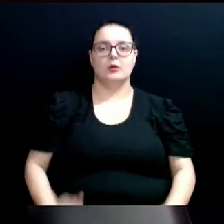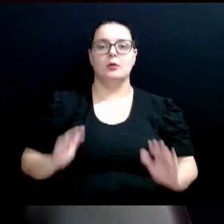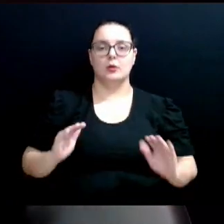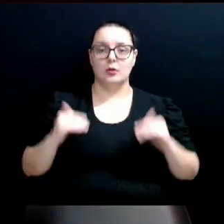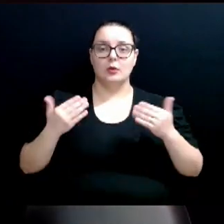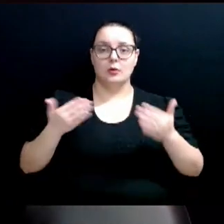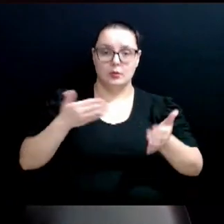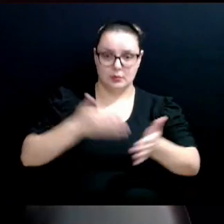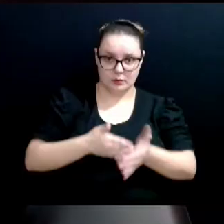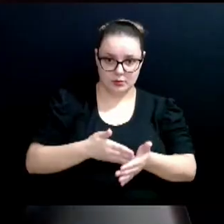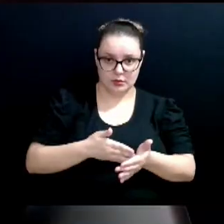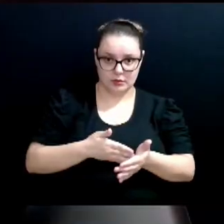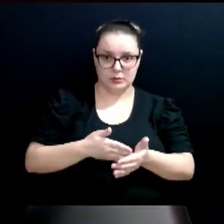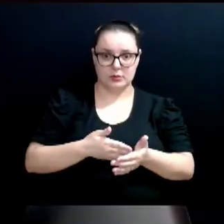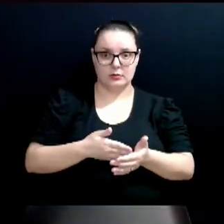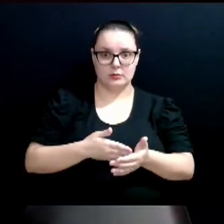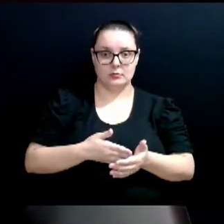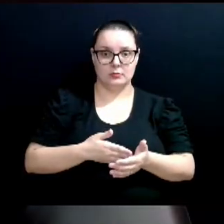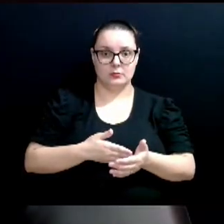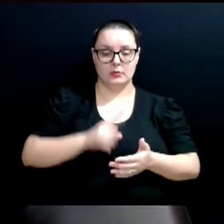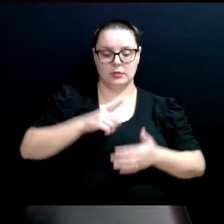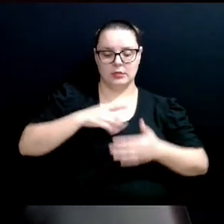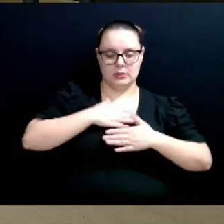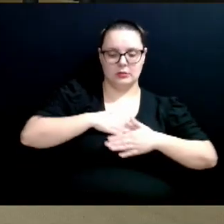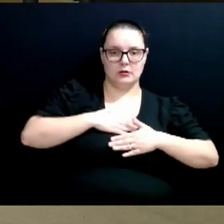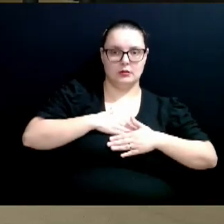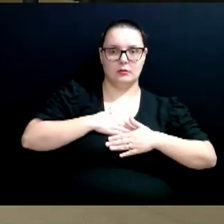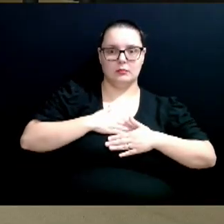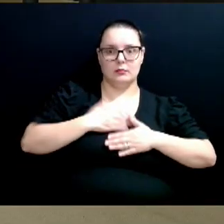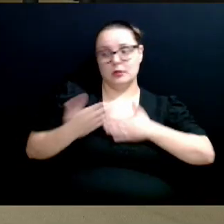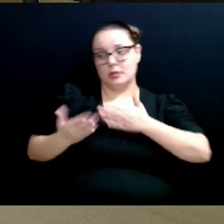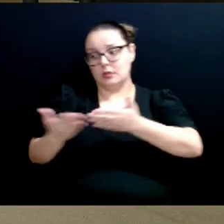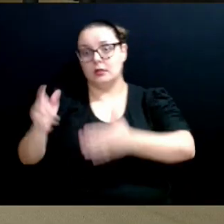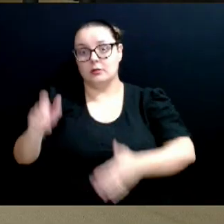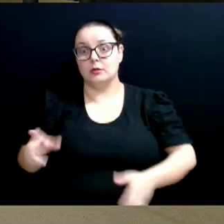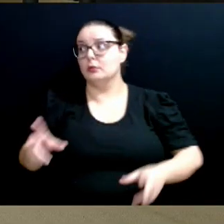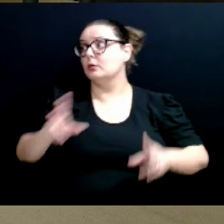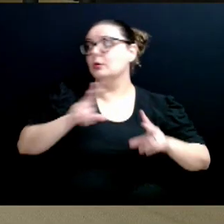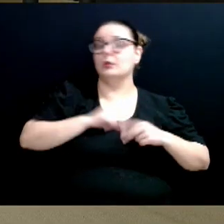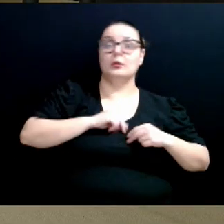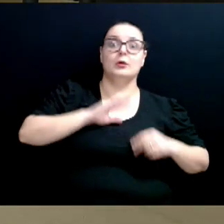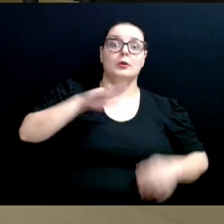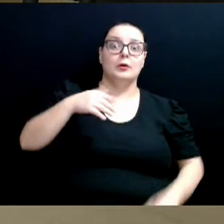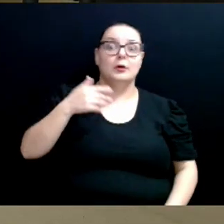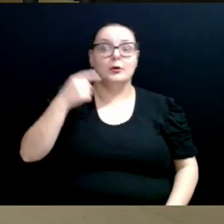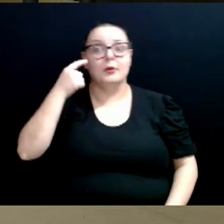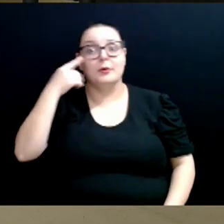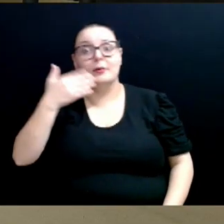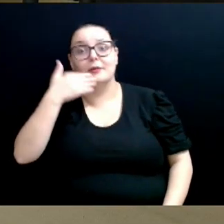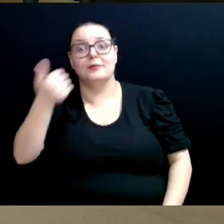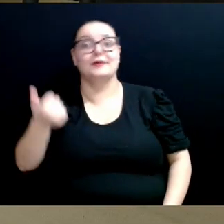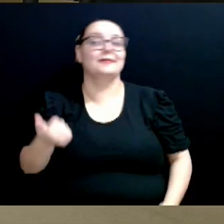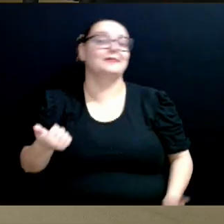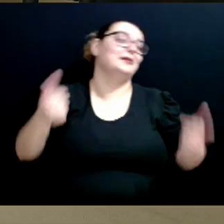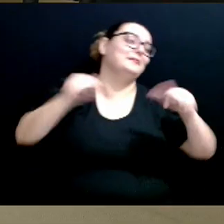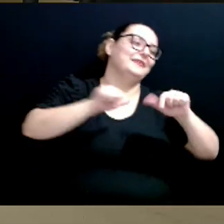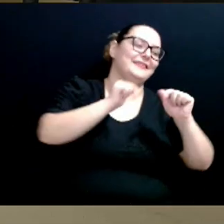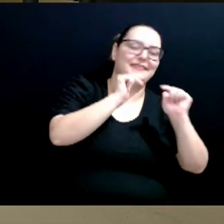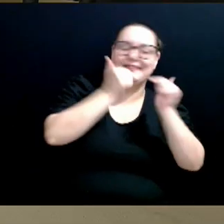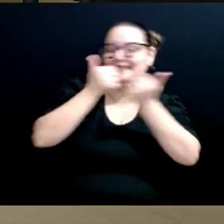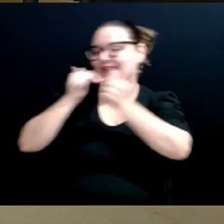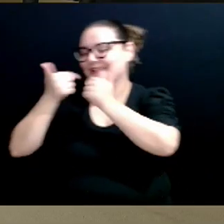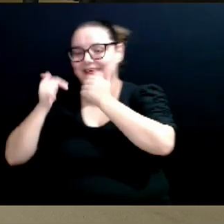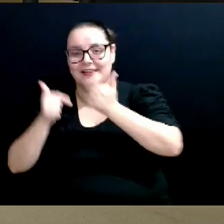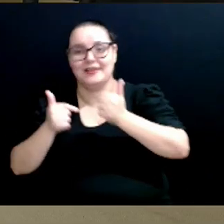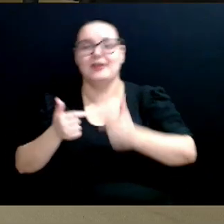se desagradar para agradar o outro. Nossa! Quando eu penso que tá melhorando. Como é que é? Repete